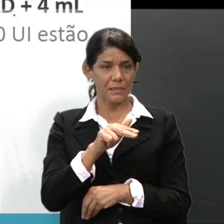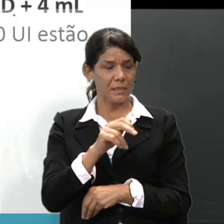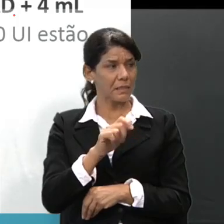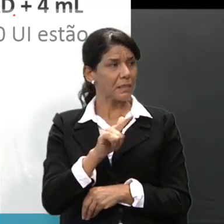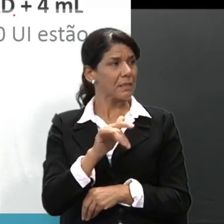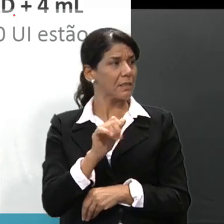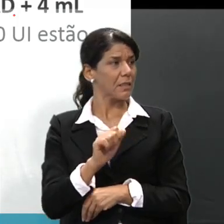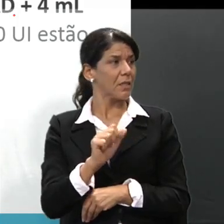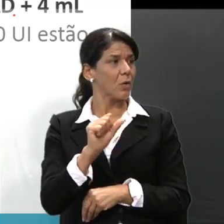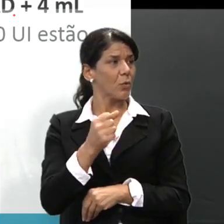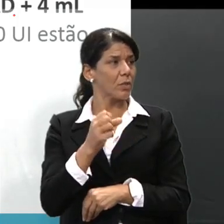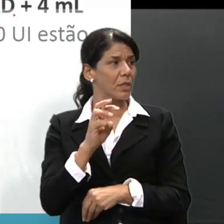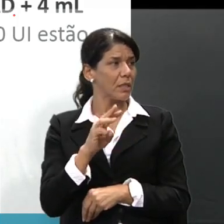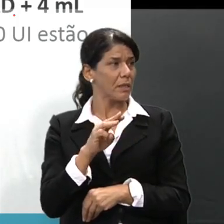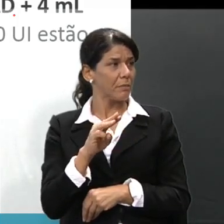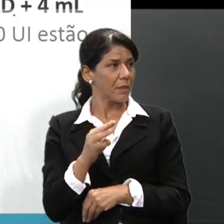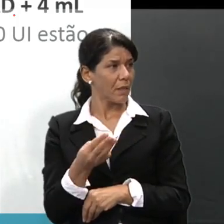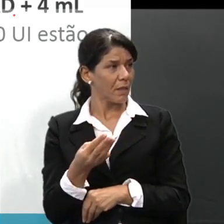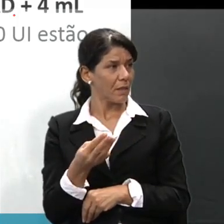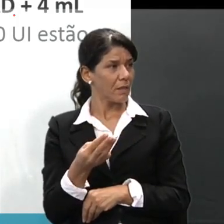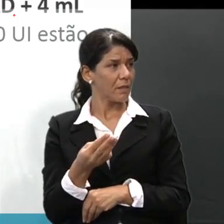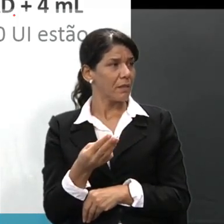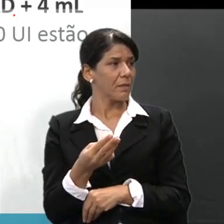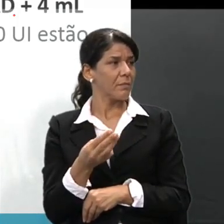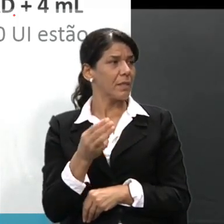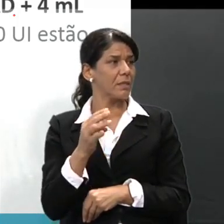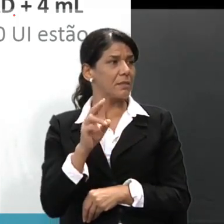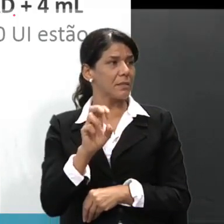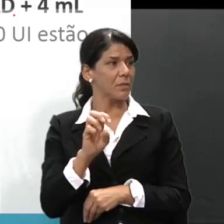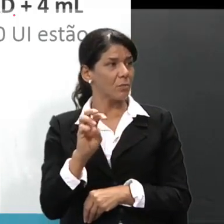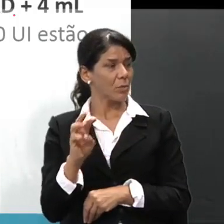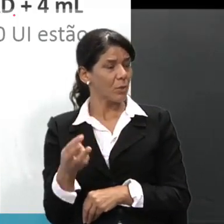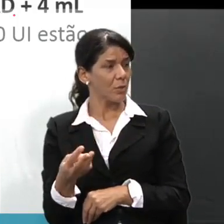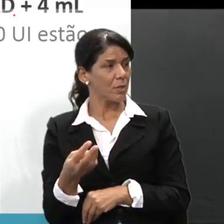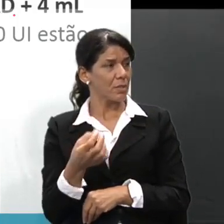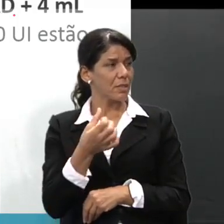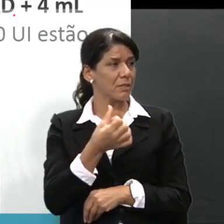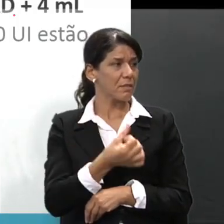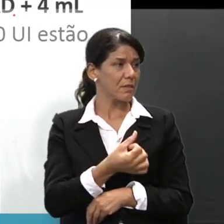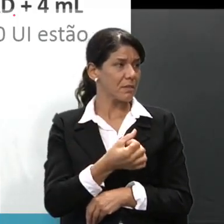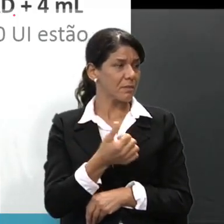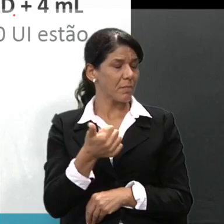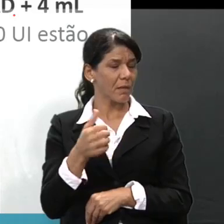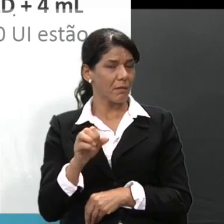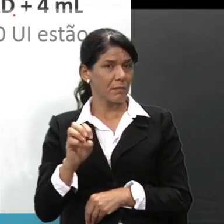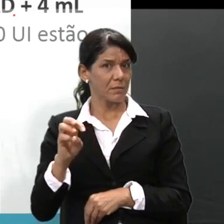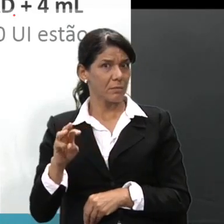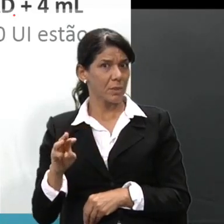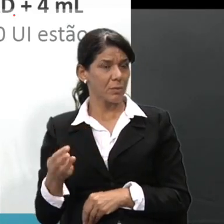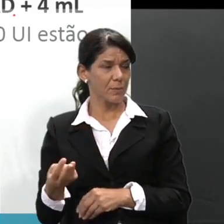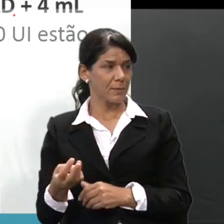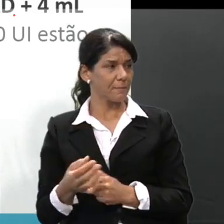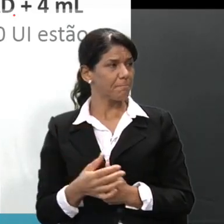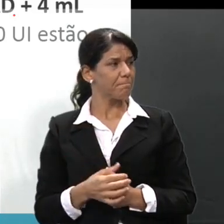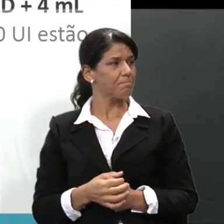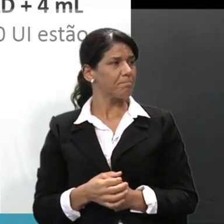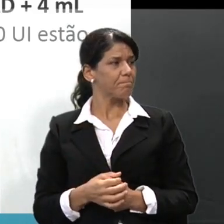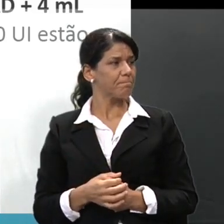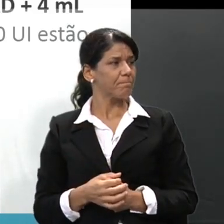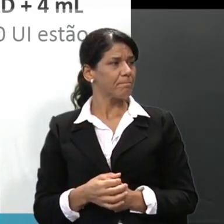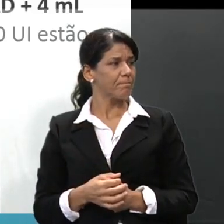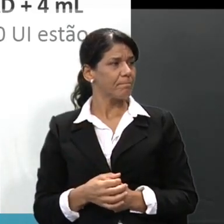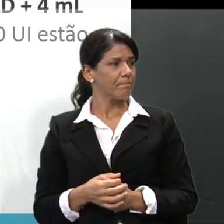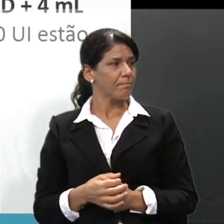tá? 8 ml para 5 milhões, 6 ml para 10 milhões. Aqui, ó. Eu vou ter